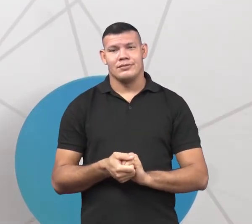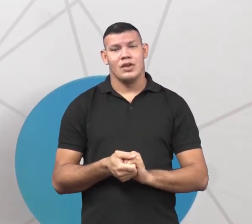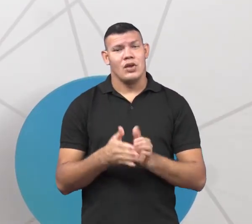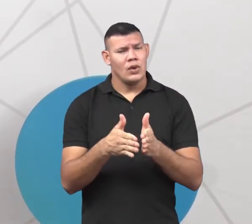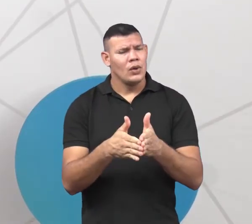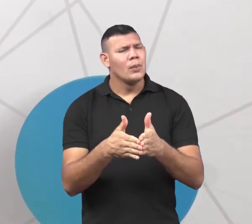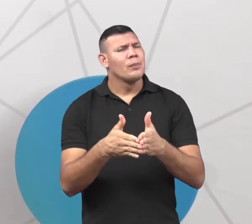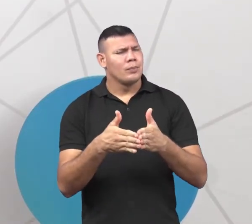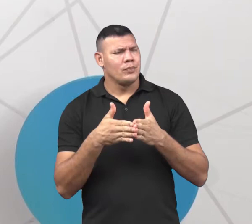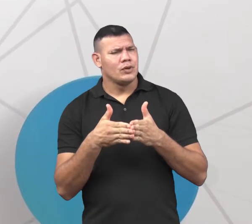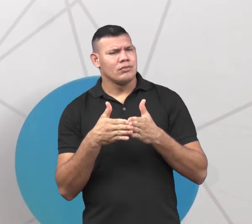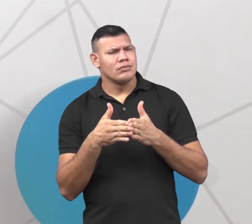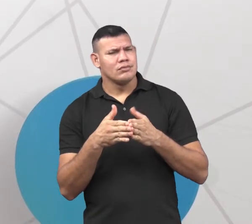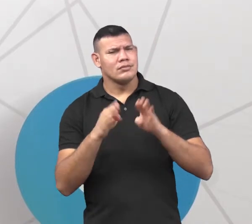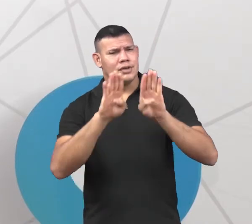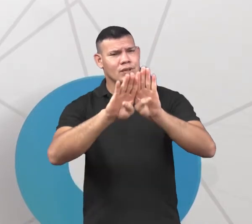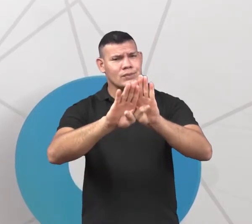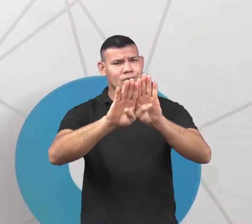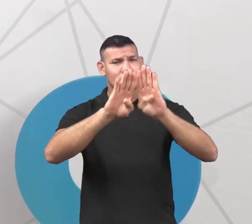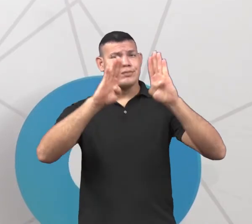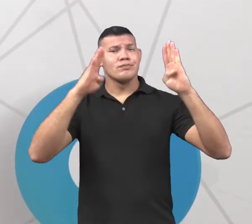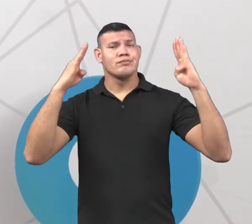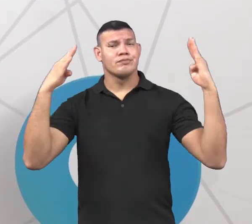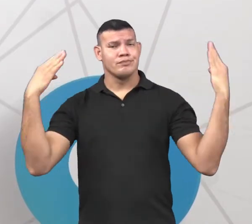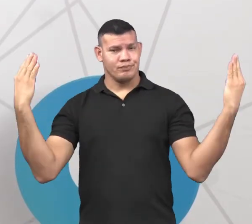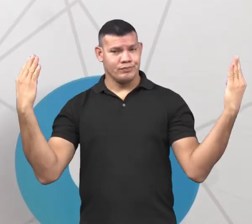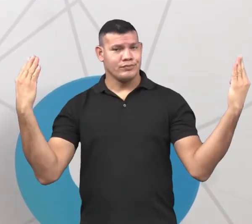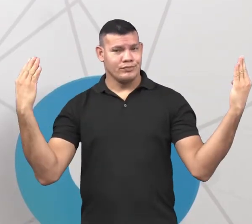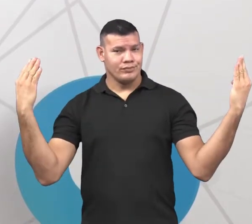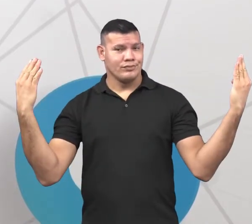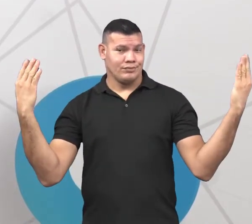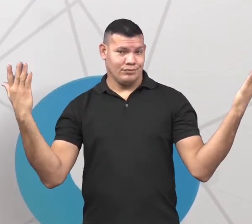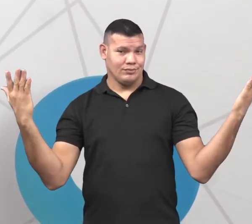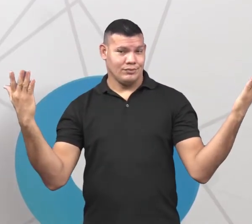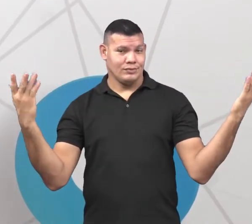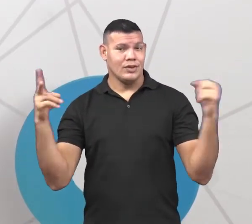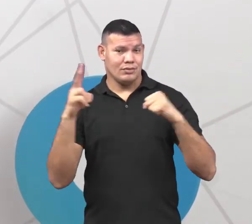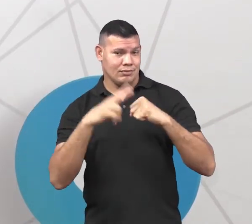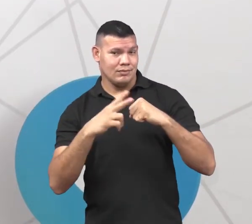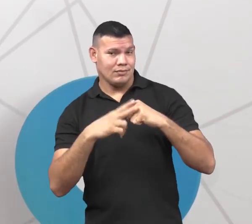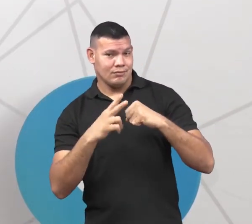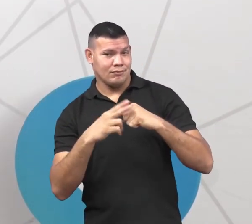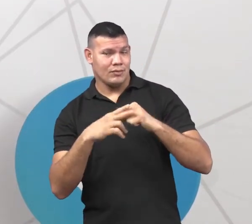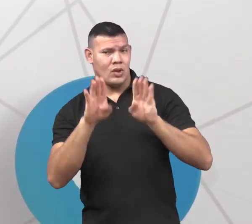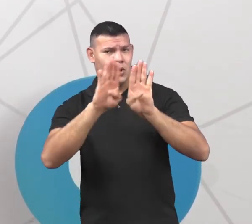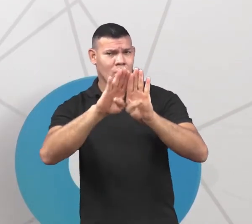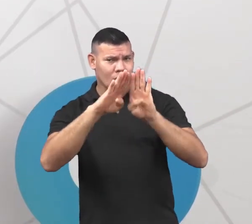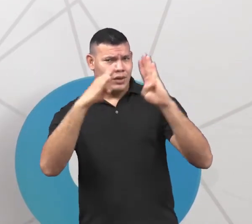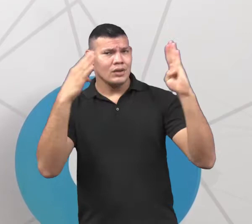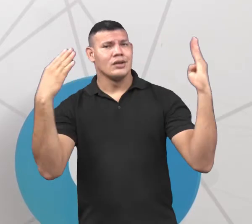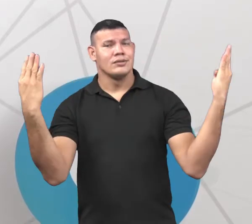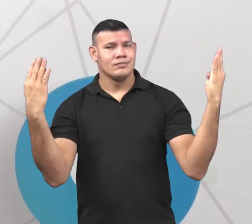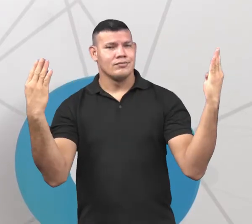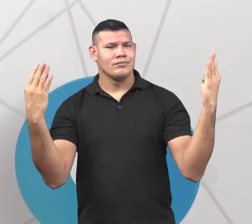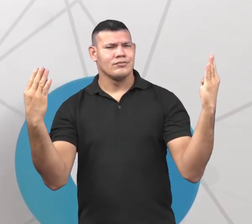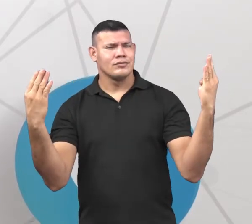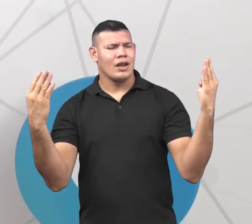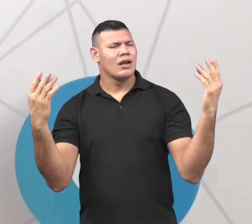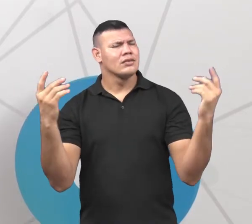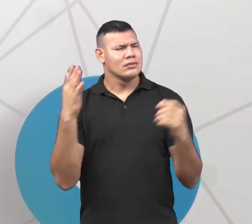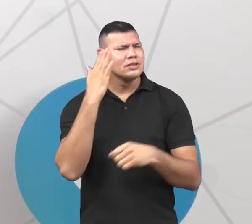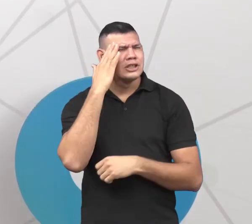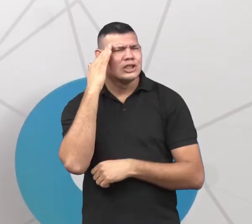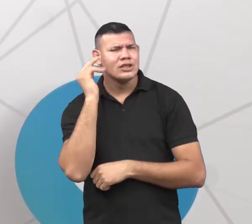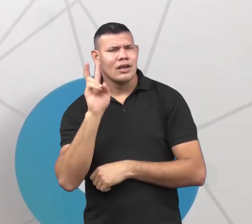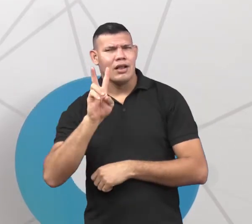Então a marcação é sempre o nosso verbo. Qual é o verbo aí? Abre, de abrir. Tranquilos? Ventana, pessoal, vocês sabem o que